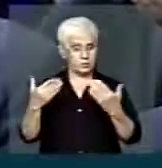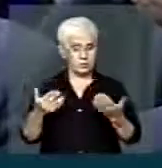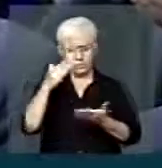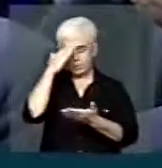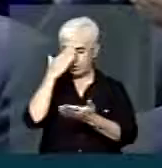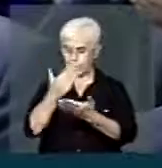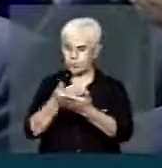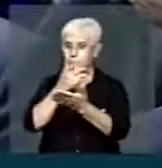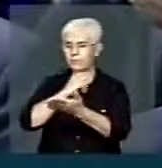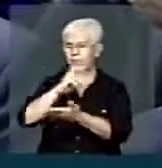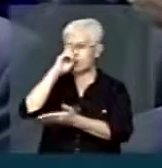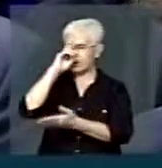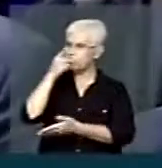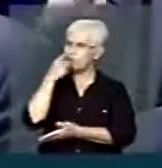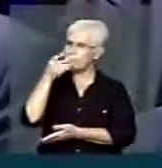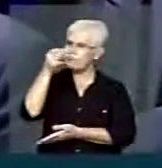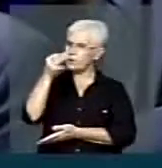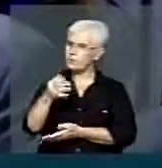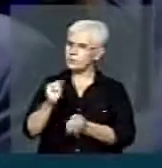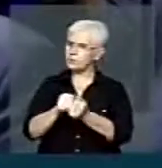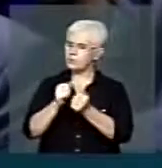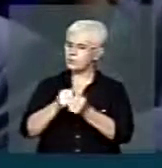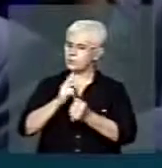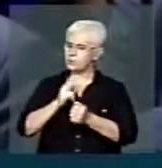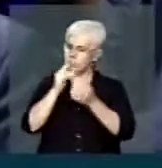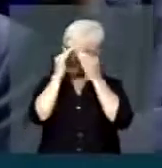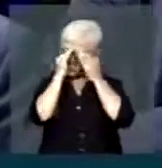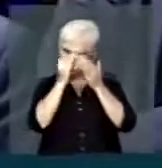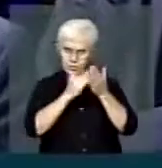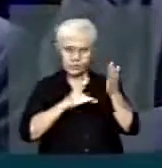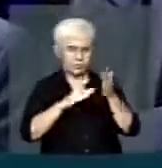na palavra de Vossa Excelência, que sempre cumpriu com todos os compromissos e honrou com todos eles, o PSC.